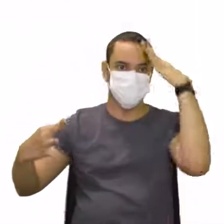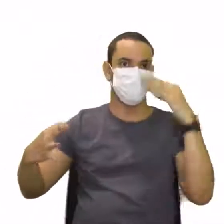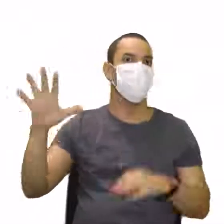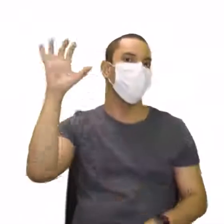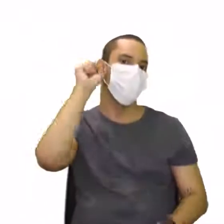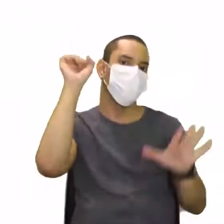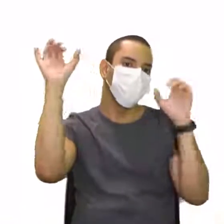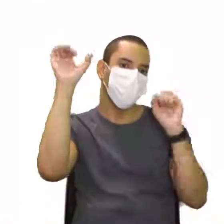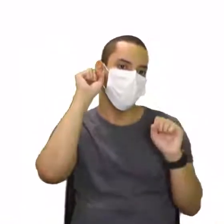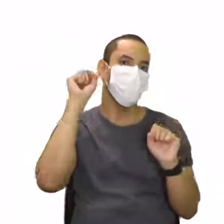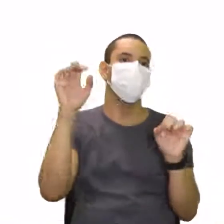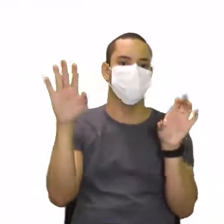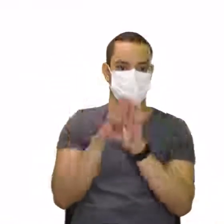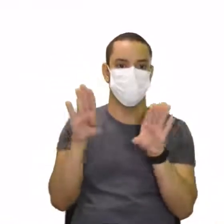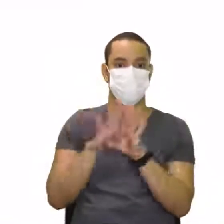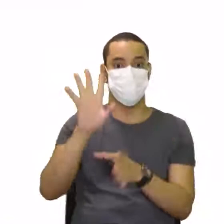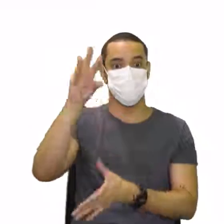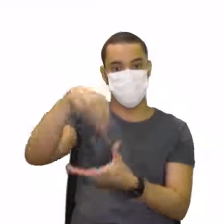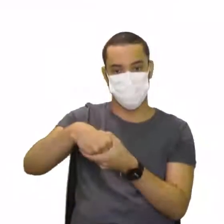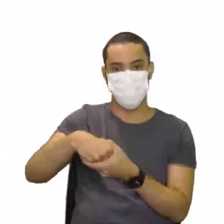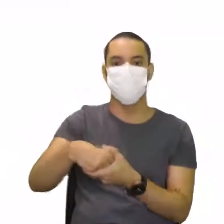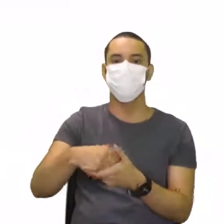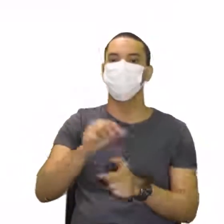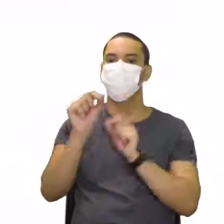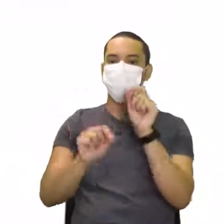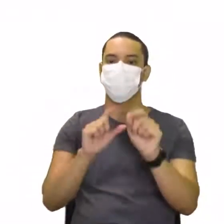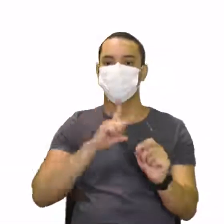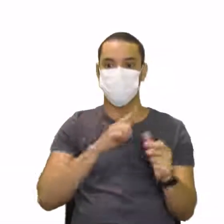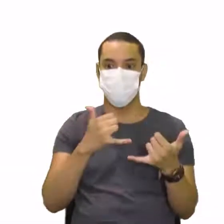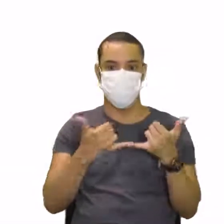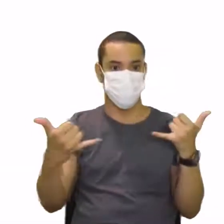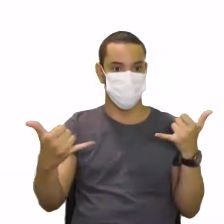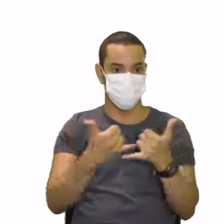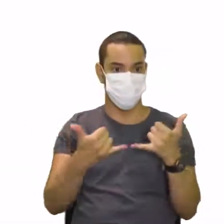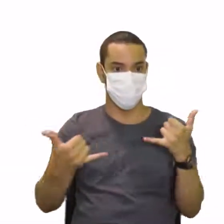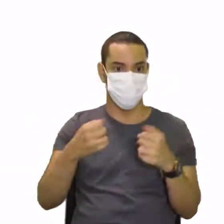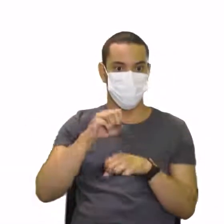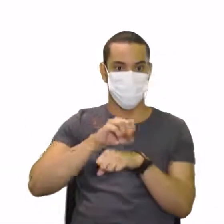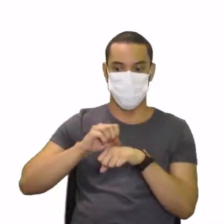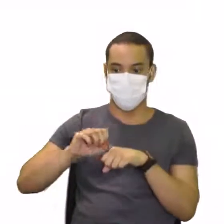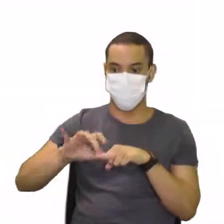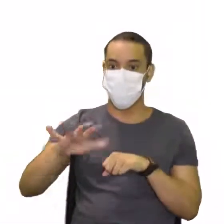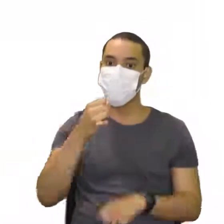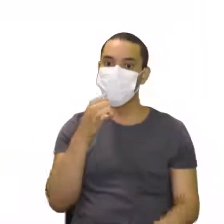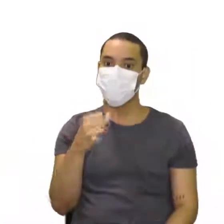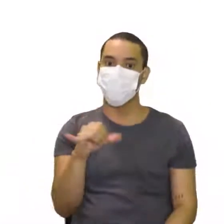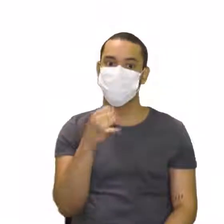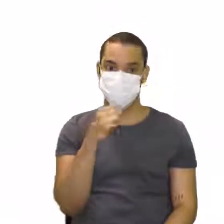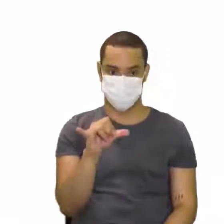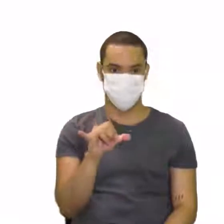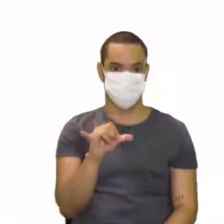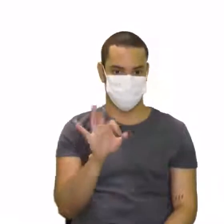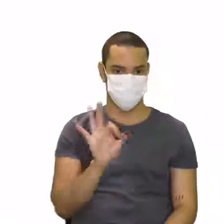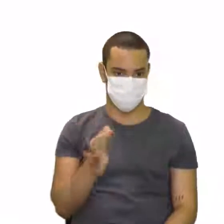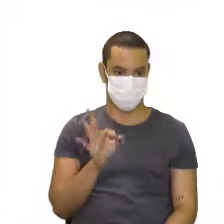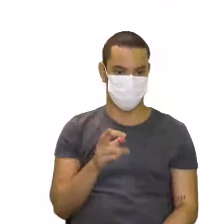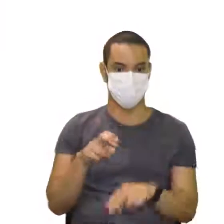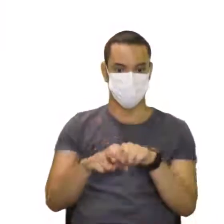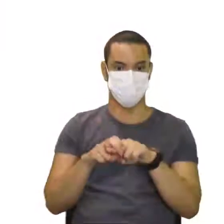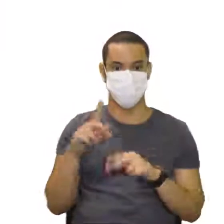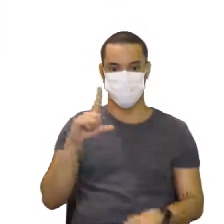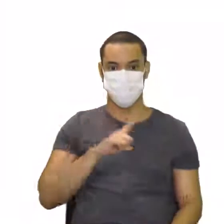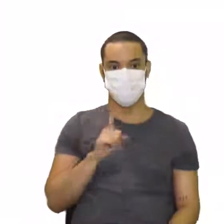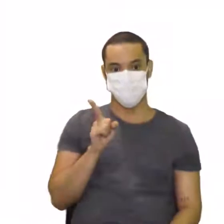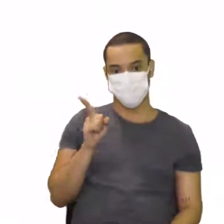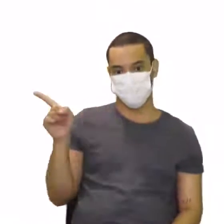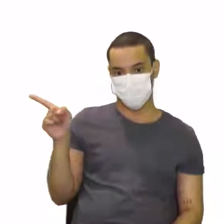terceiro elemento da transmissão é a linha que deverá ser condutora de eletricidade. E aqui a gente tem uma